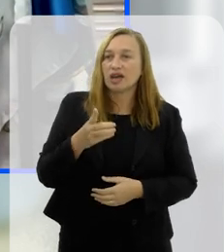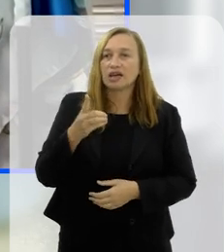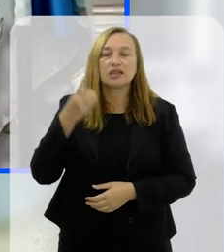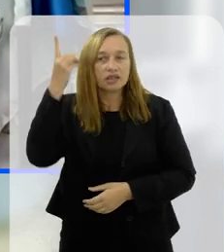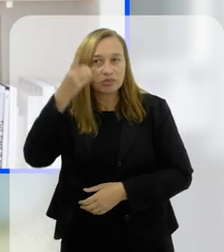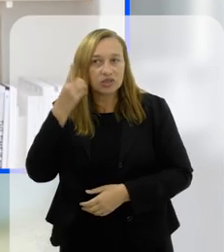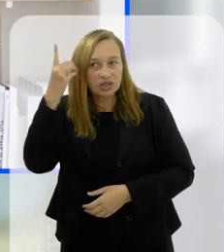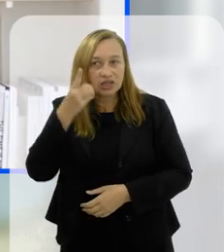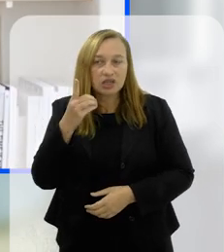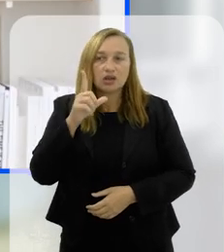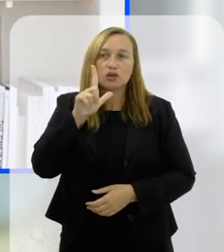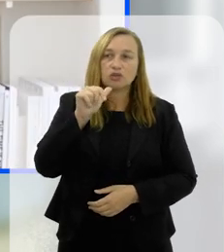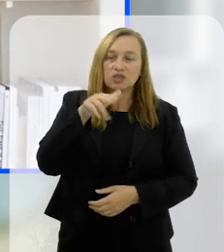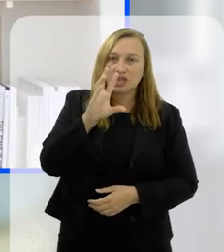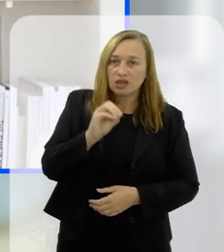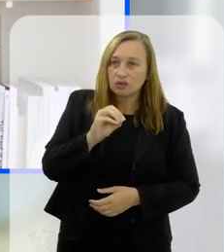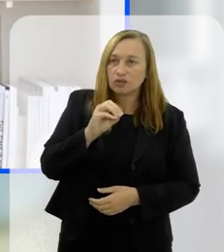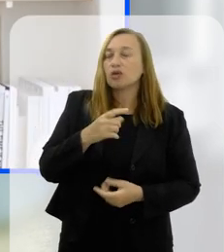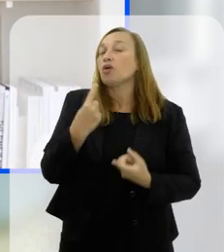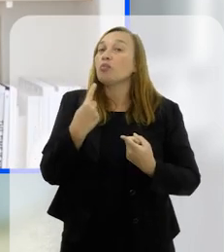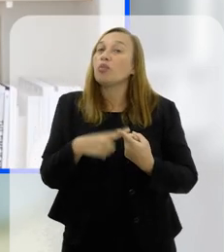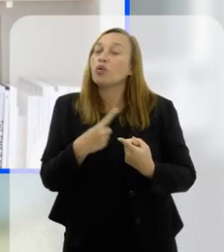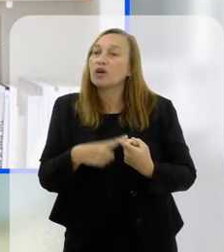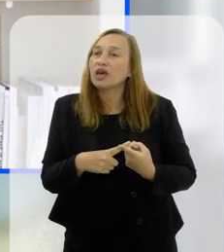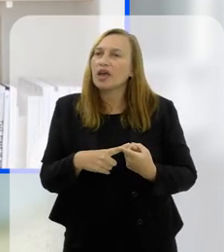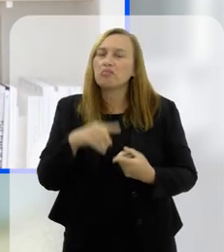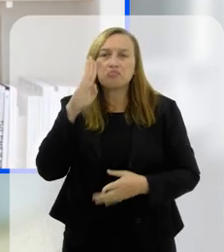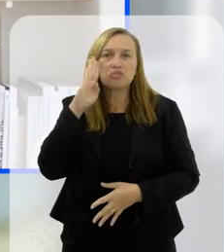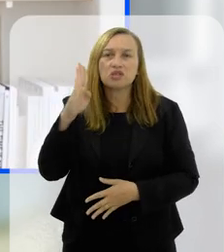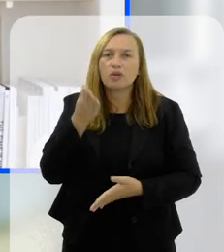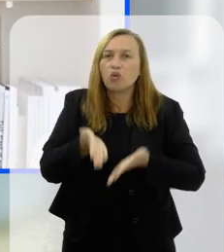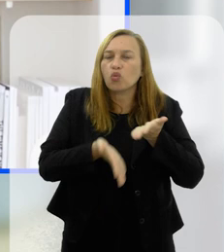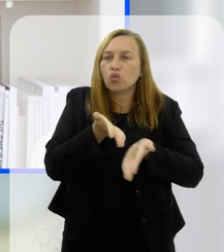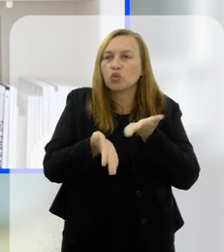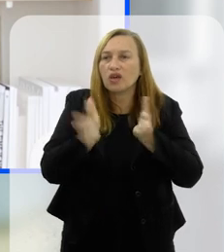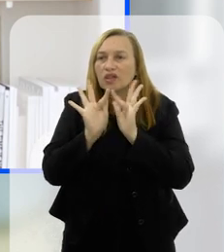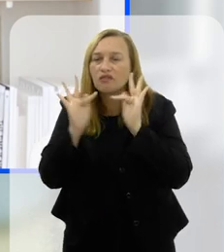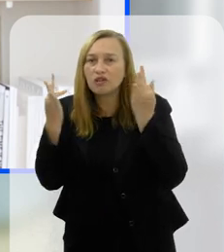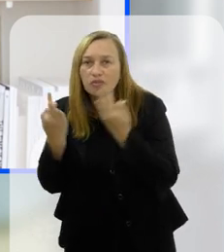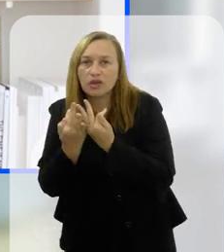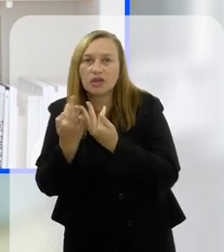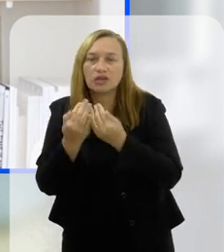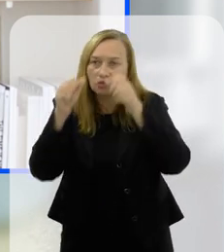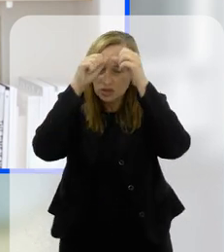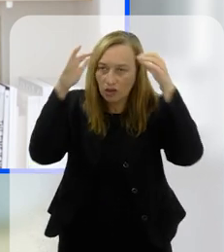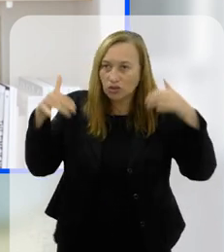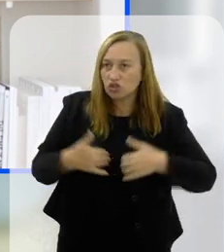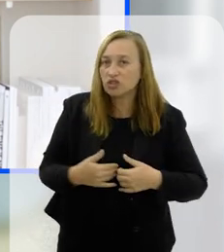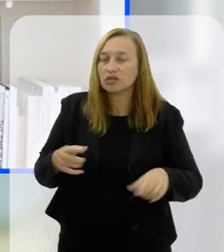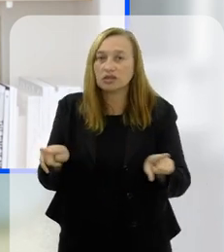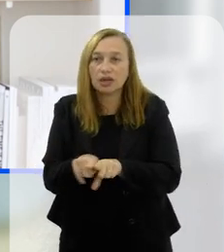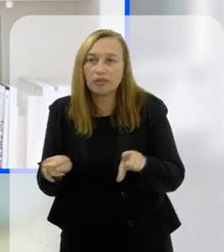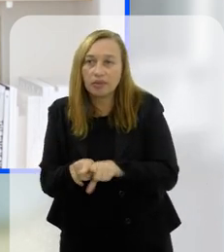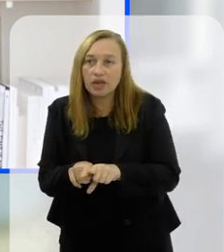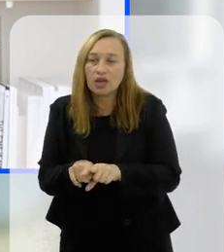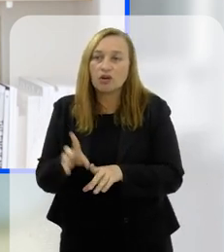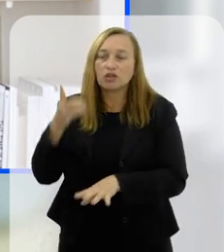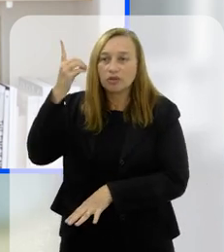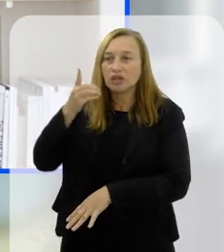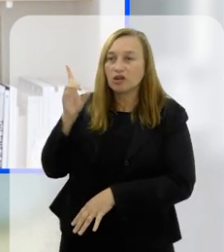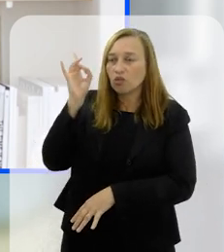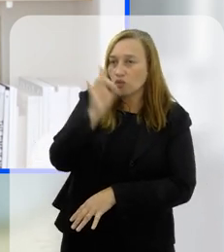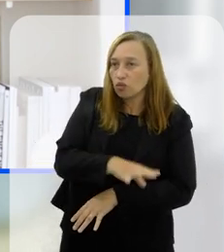sobre isso Deputado com o Luciano Aragão porque é fundamental cuidar das famílias dos autistas também né o deputado